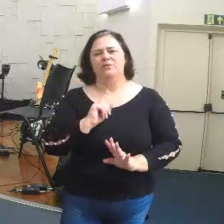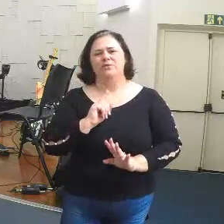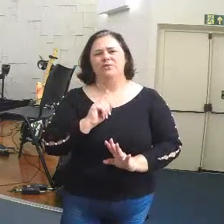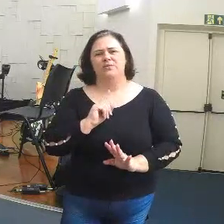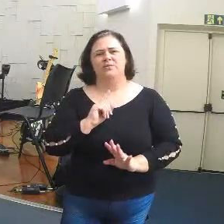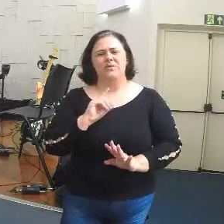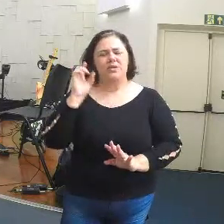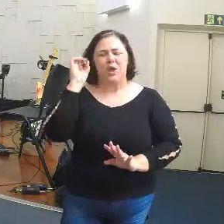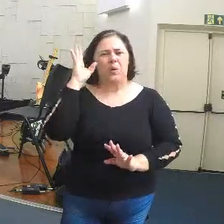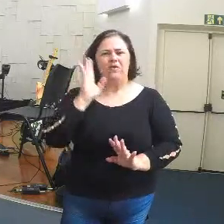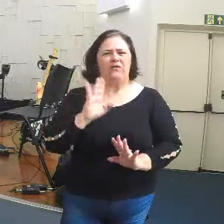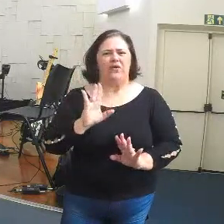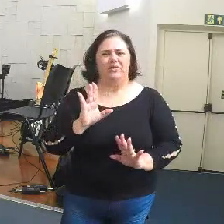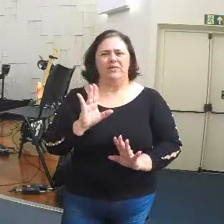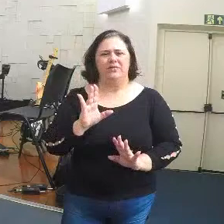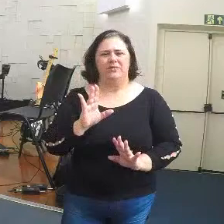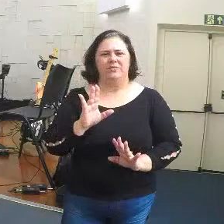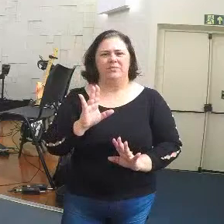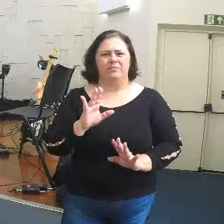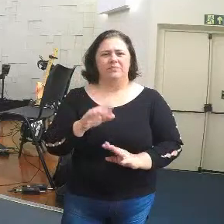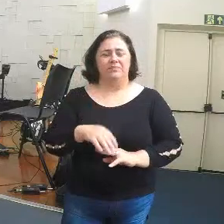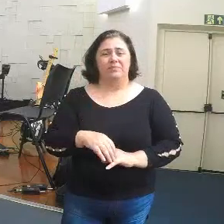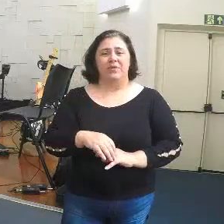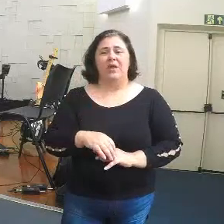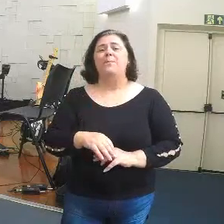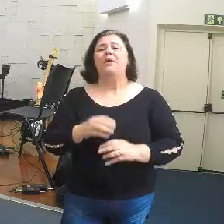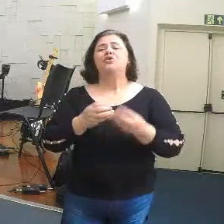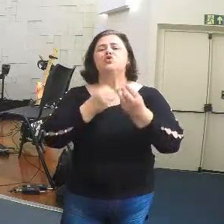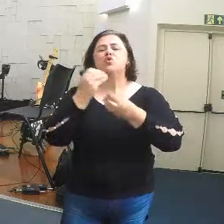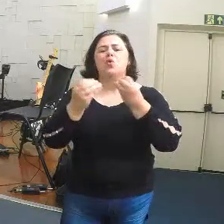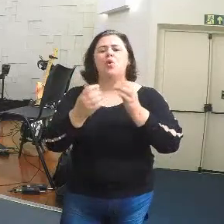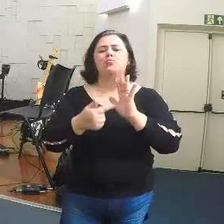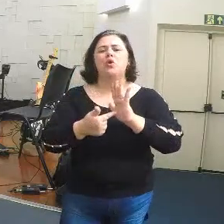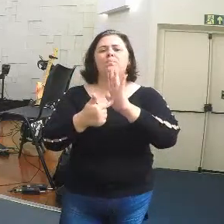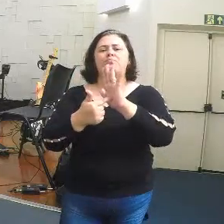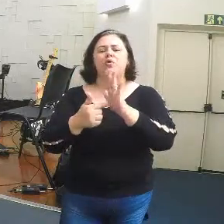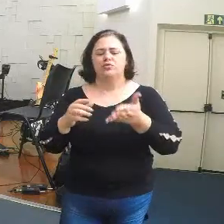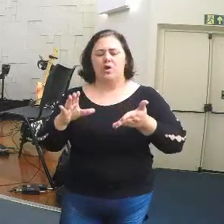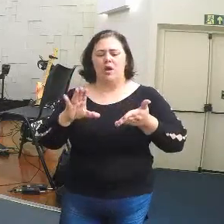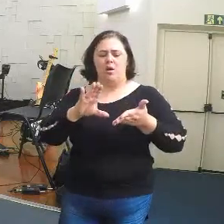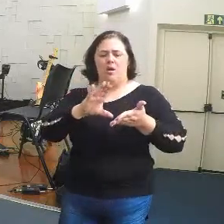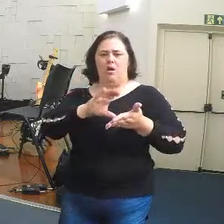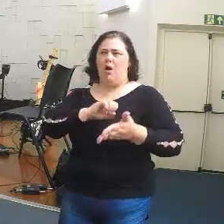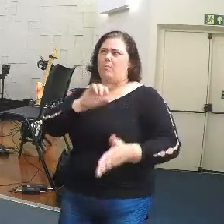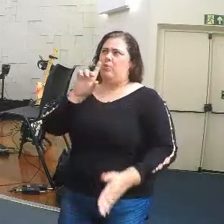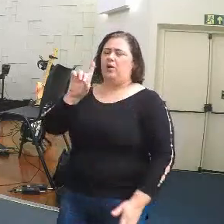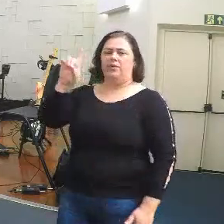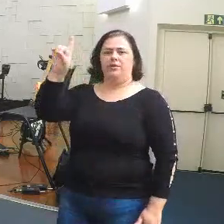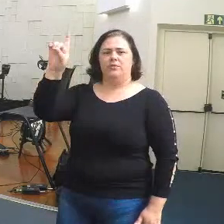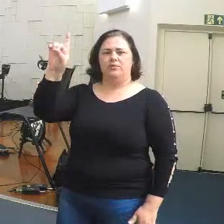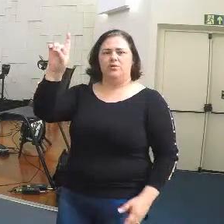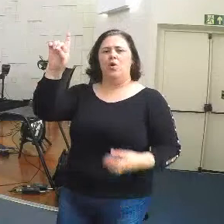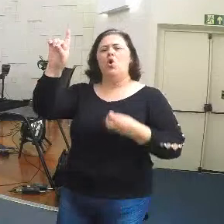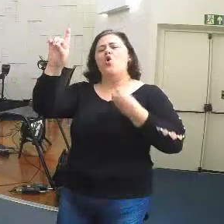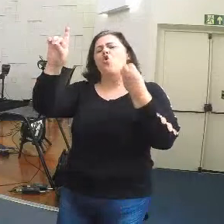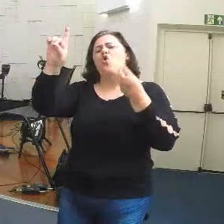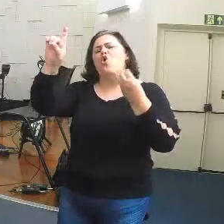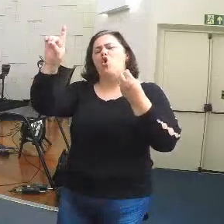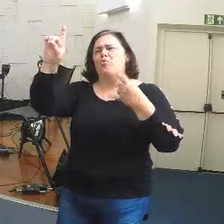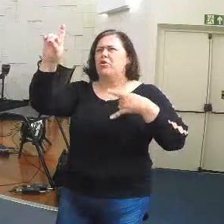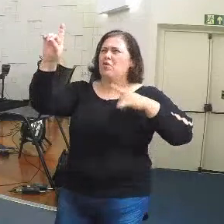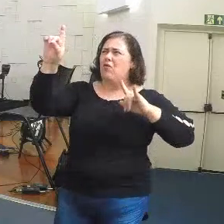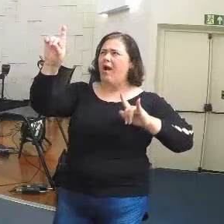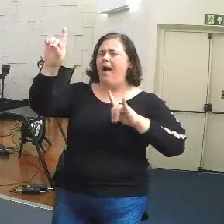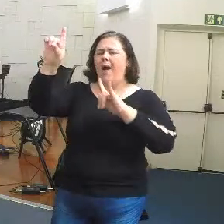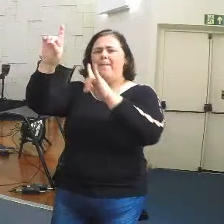Deus nada mais é do que uma resposta do amor de Deus em nós. Agora, como é que nós podemos amar como